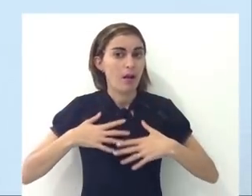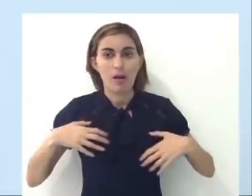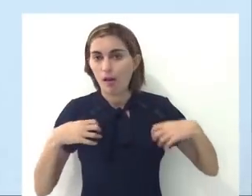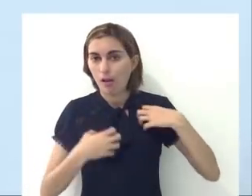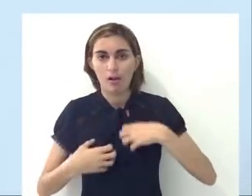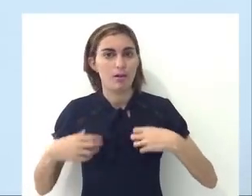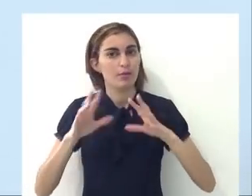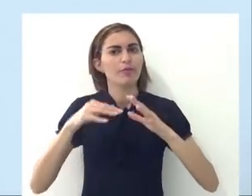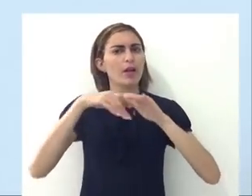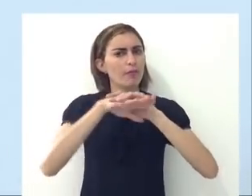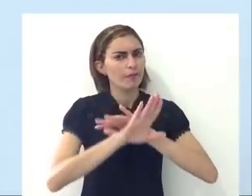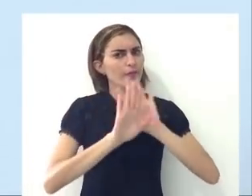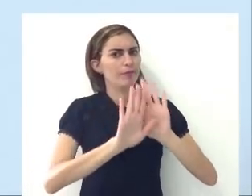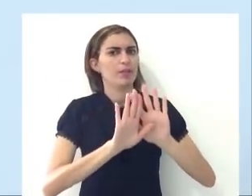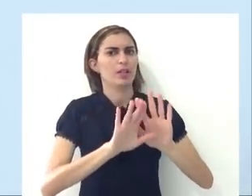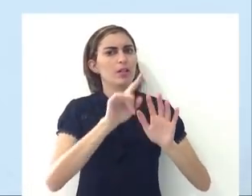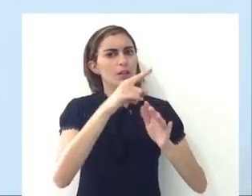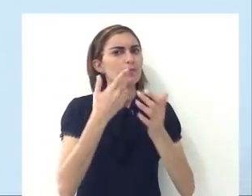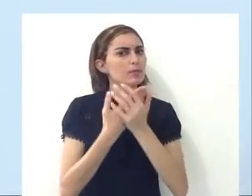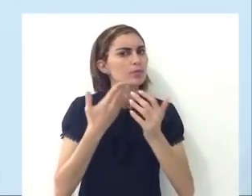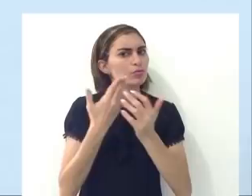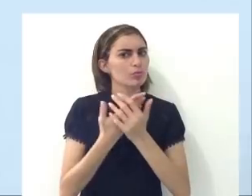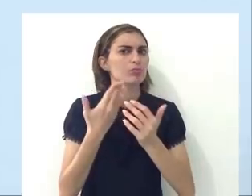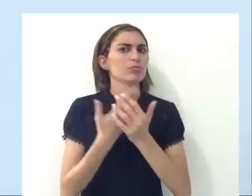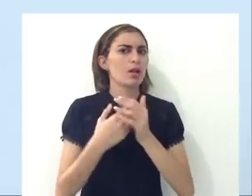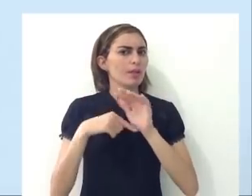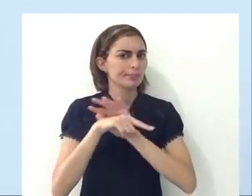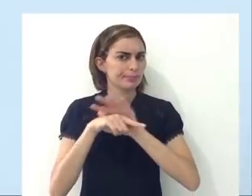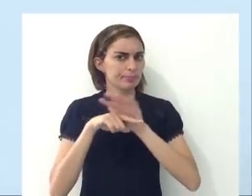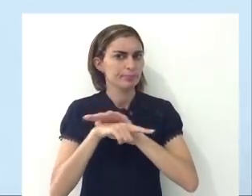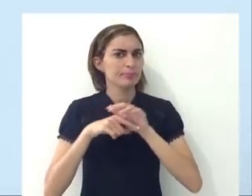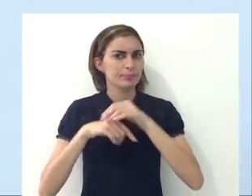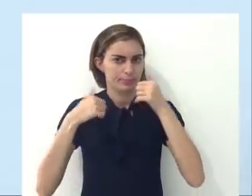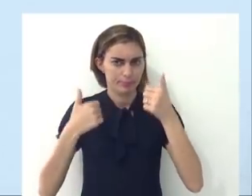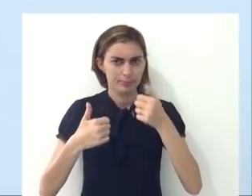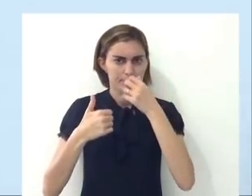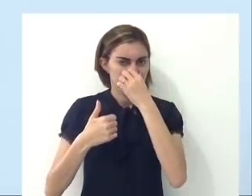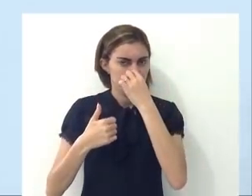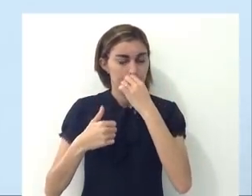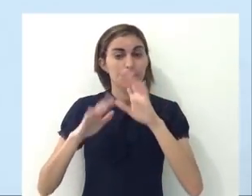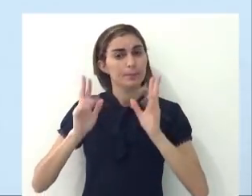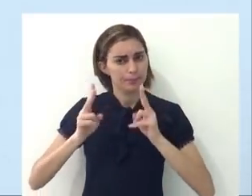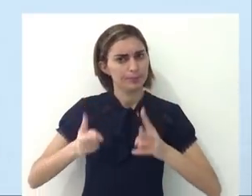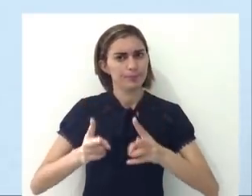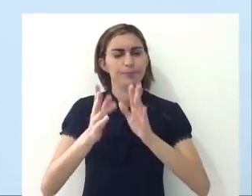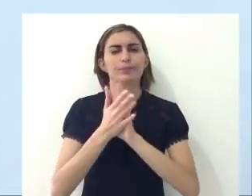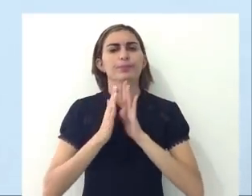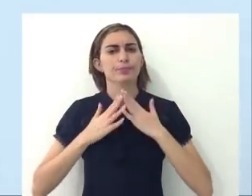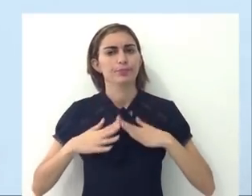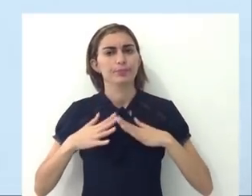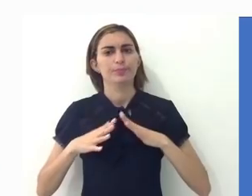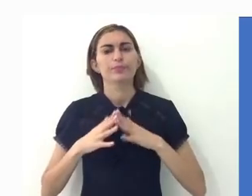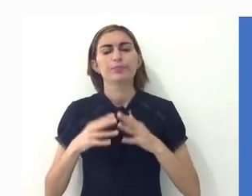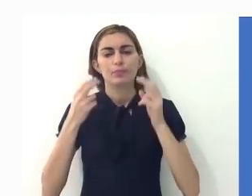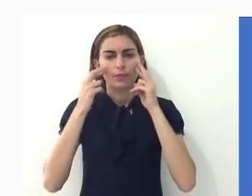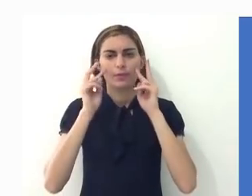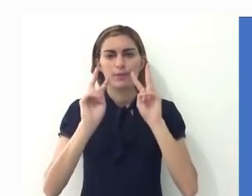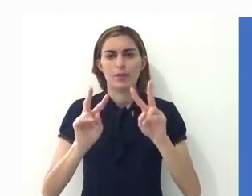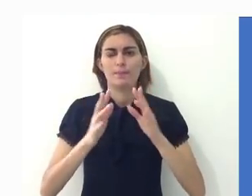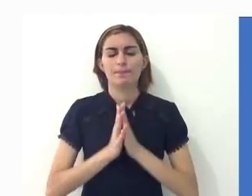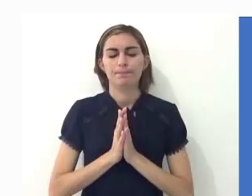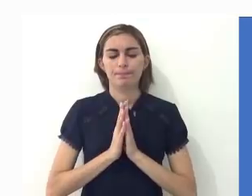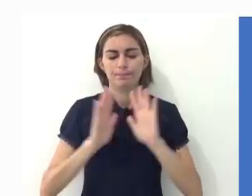se desespere, isso aí vai estar guardadinho e você vai ficar podendo consultar, tá certo? Então, vamos seguir com calma.